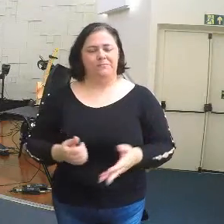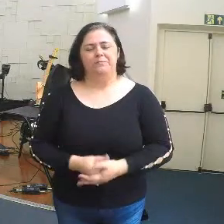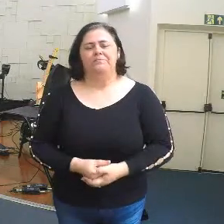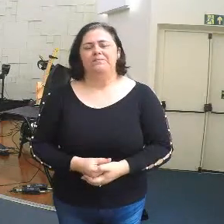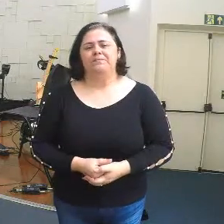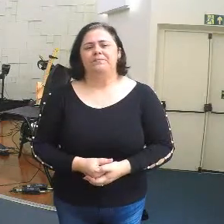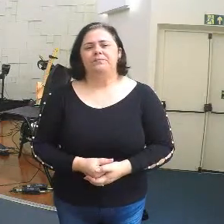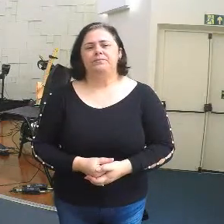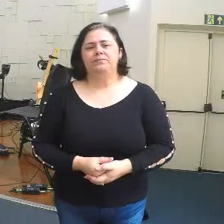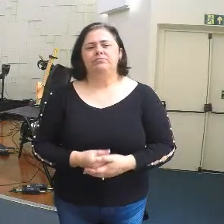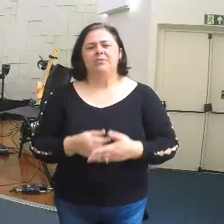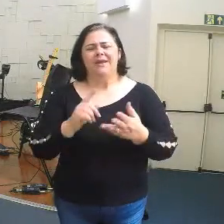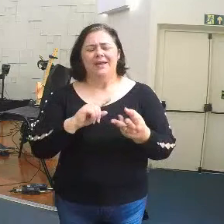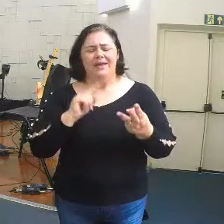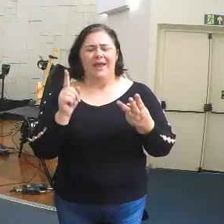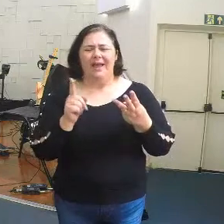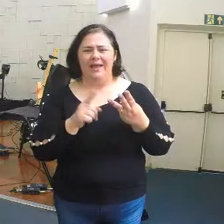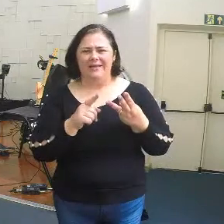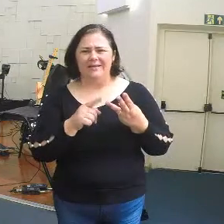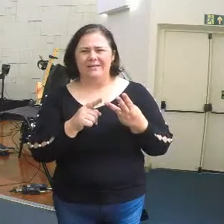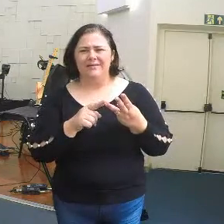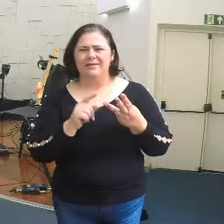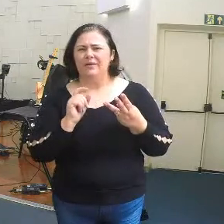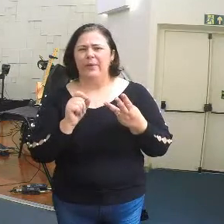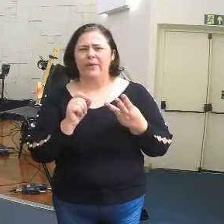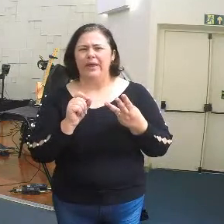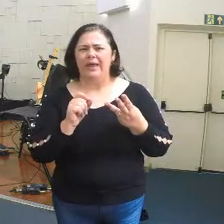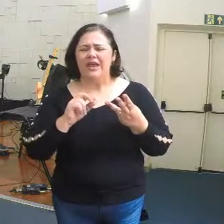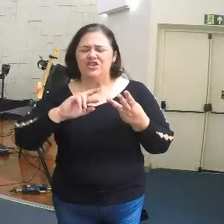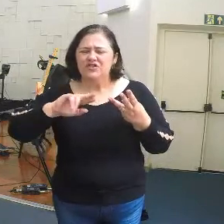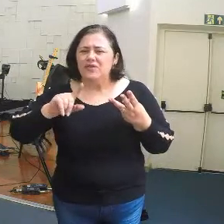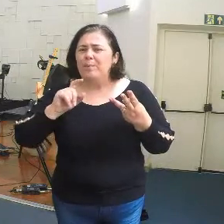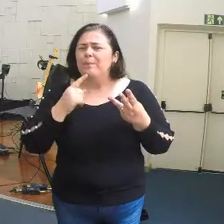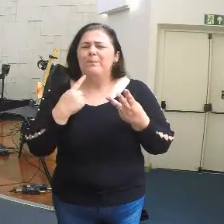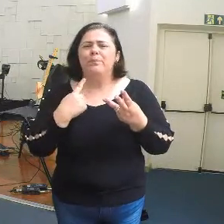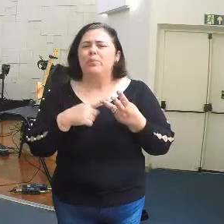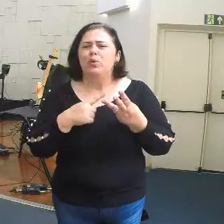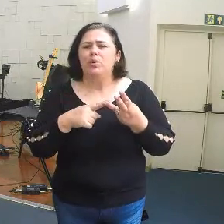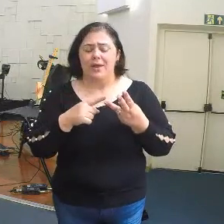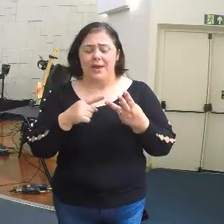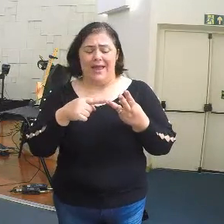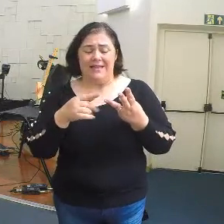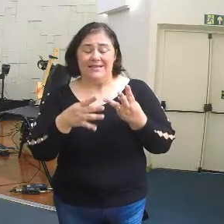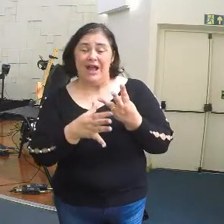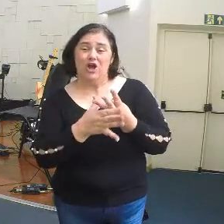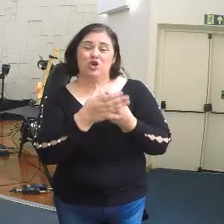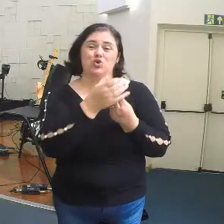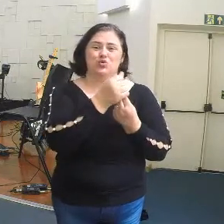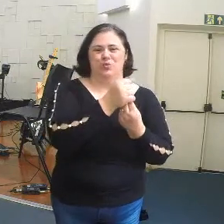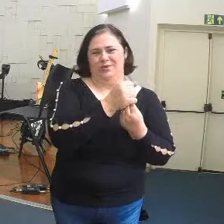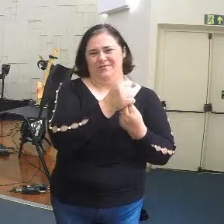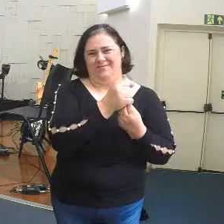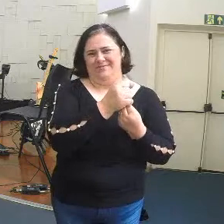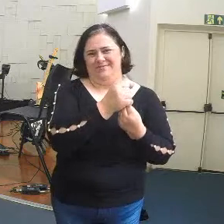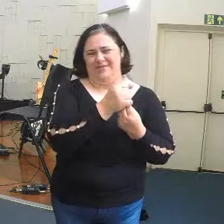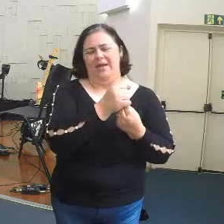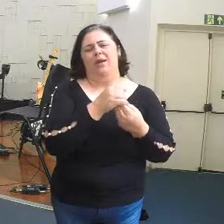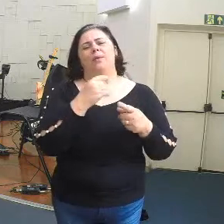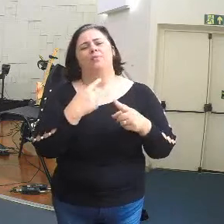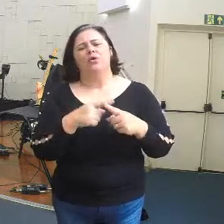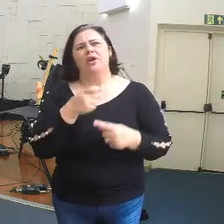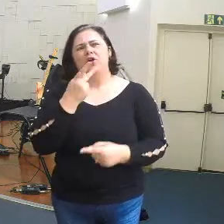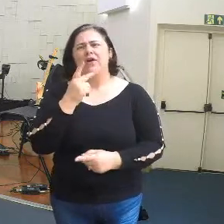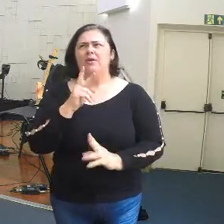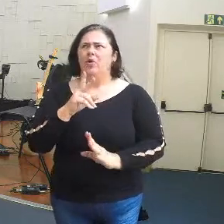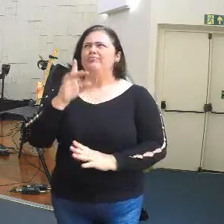E esse argumento é especial, essa prova é distinta, porque ela engloba as outras duas. Porque quando nós afirmamos que Deus é